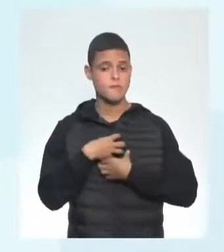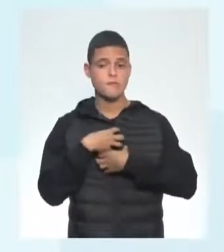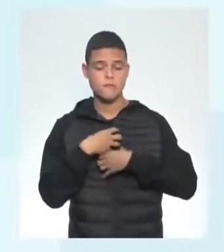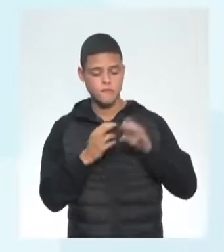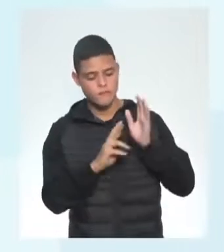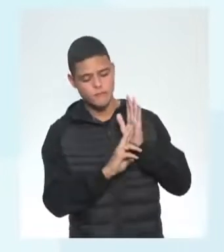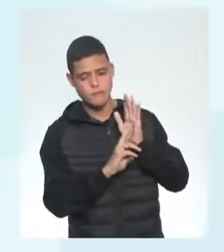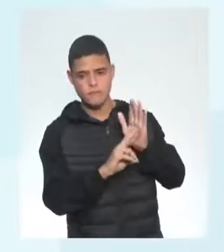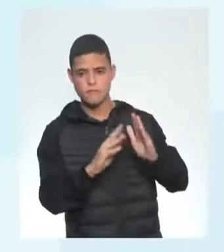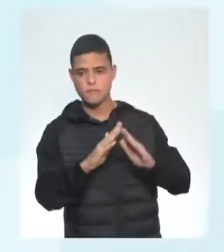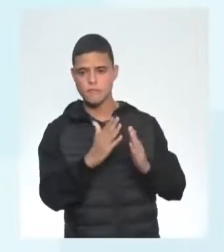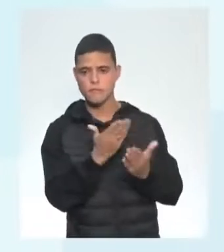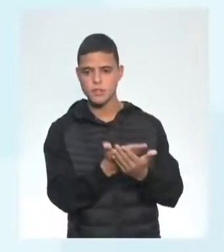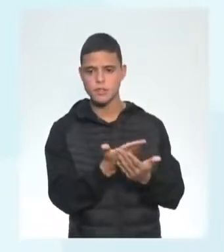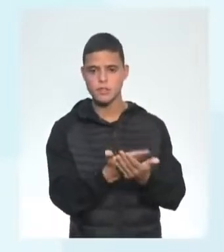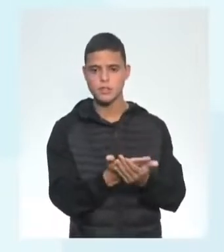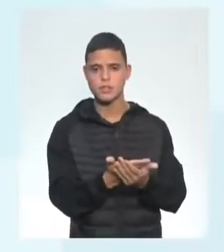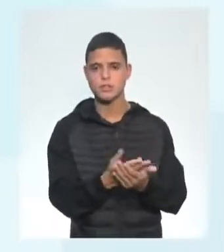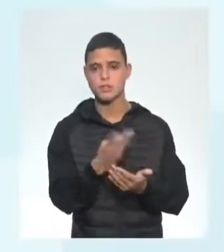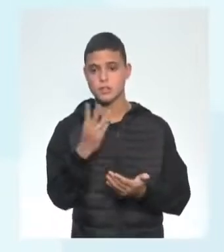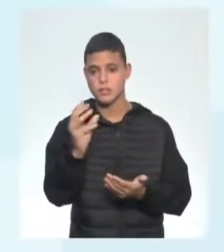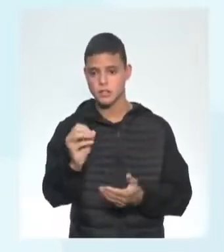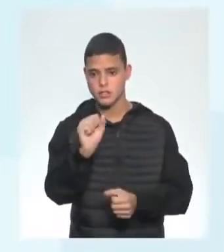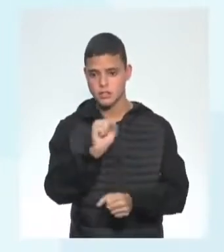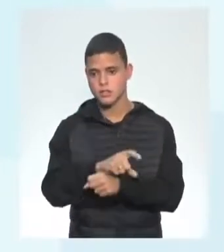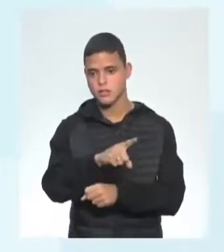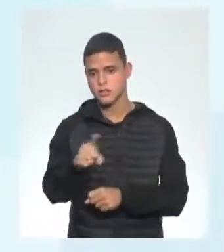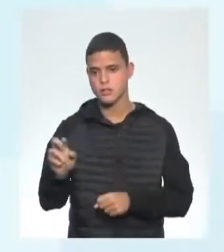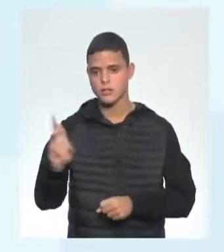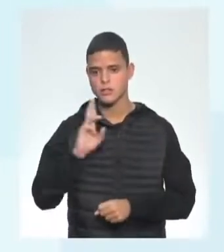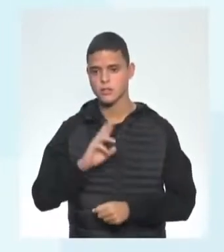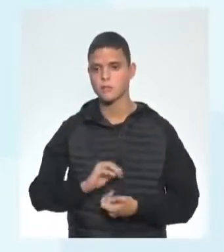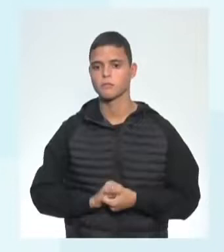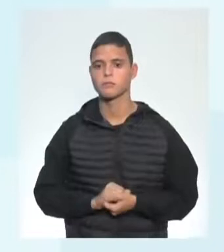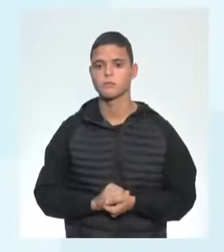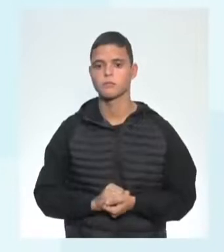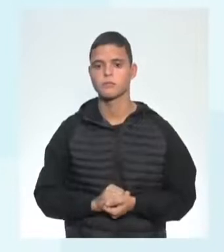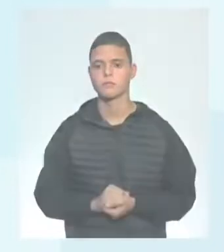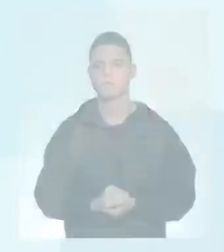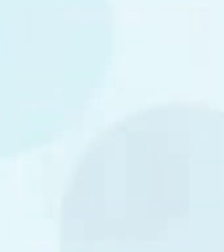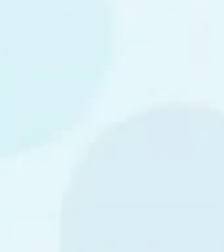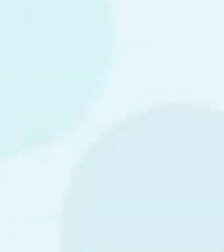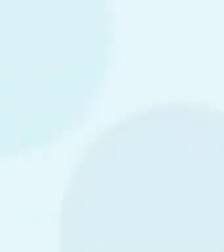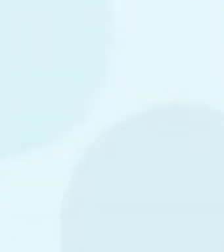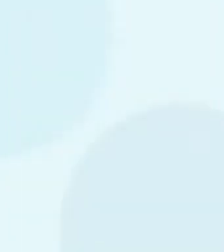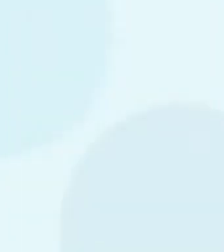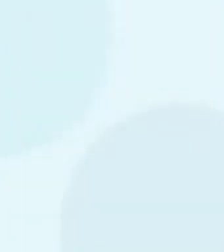na escola? E aí eu vou dar 30 segundos para responderem e já voltamos.